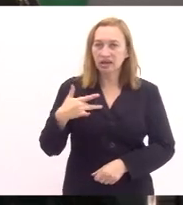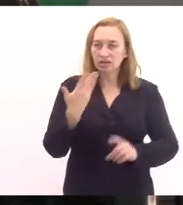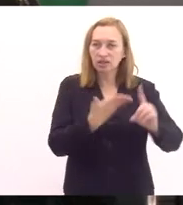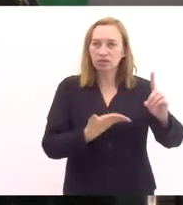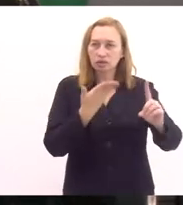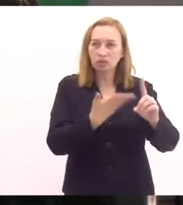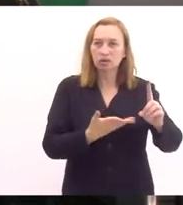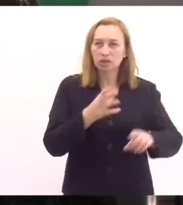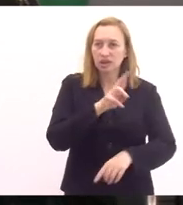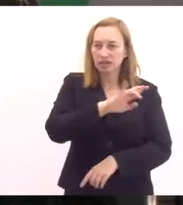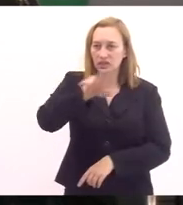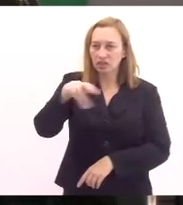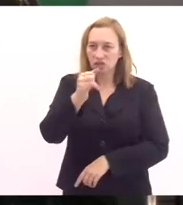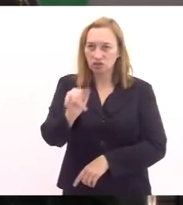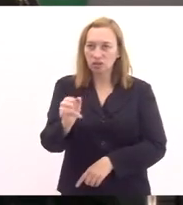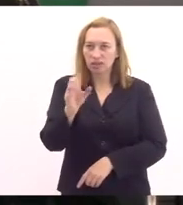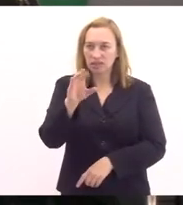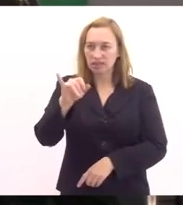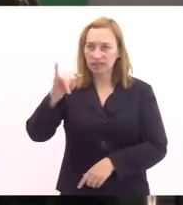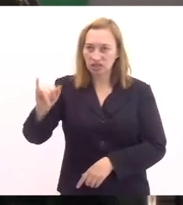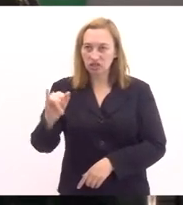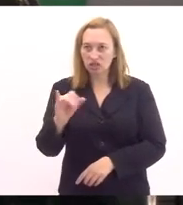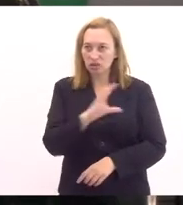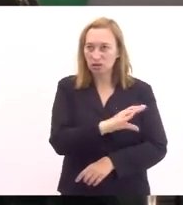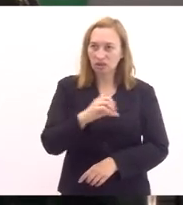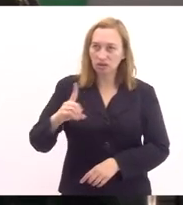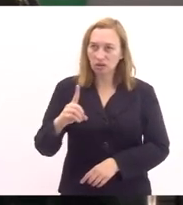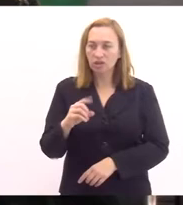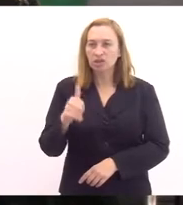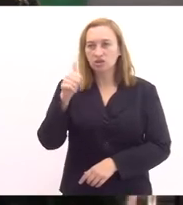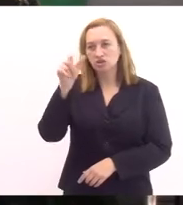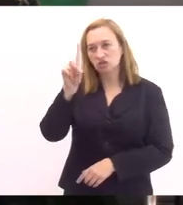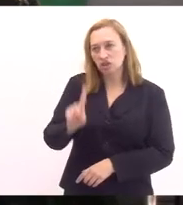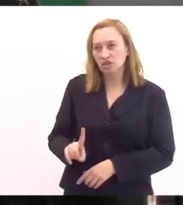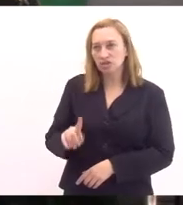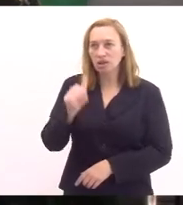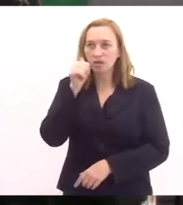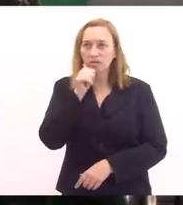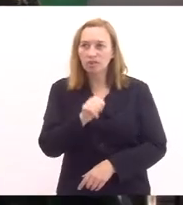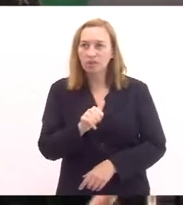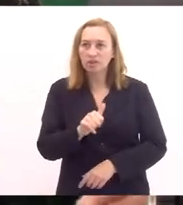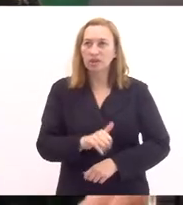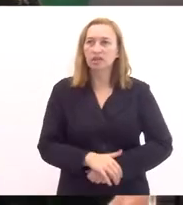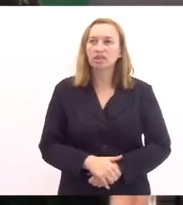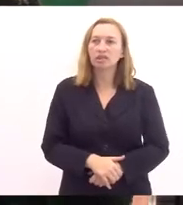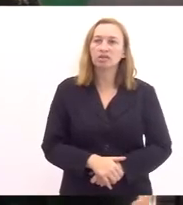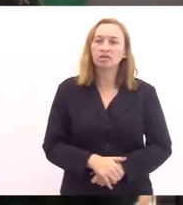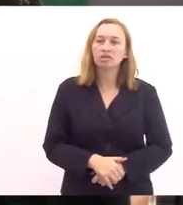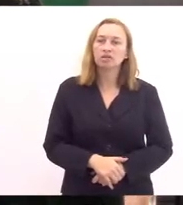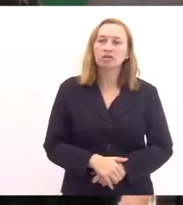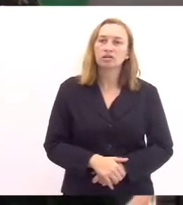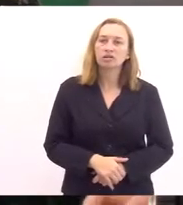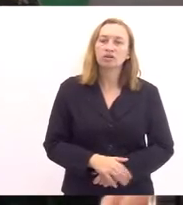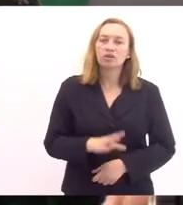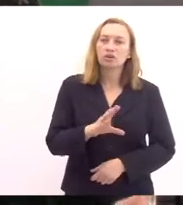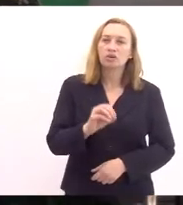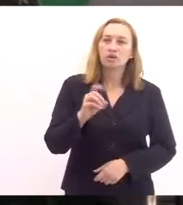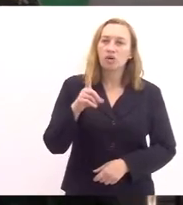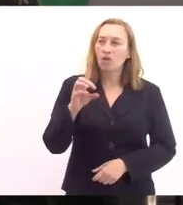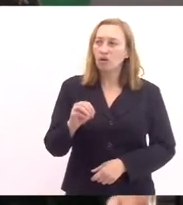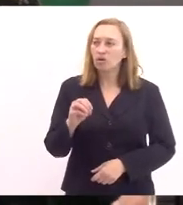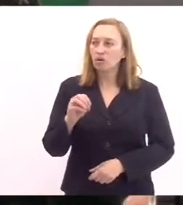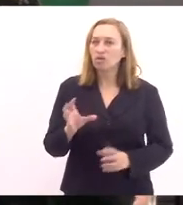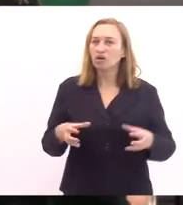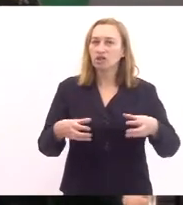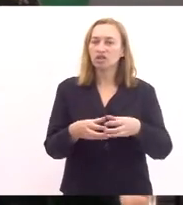dor nas RJ o cedin a coordenação direitos da mulher deberge o colo coletivo de Rio